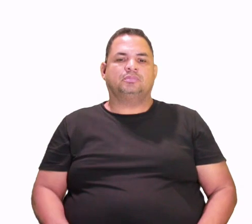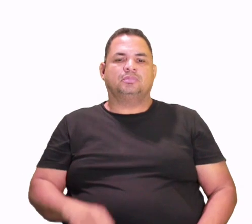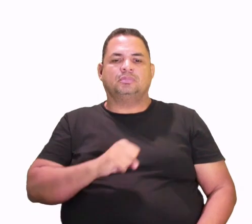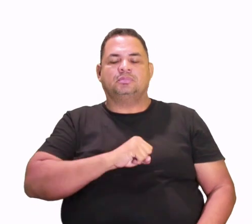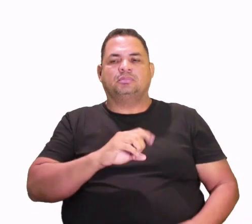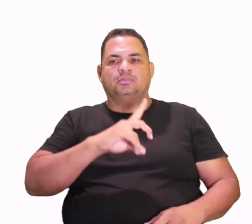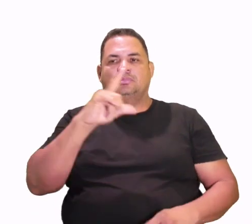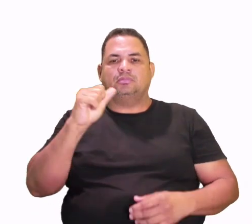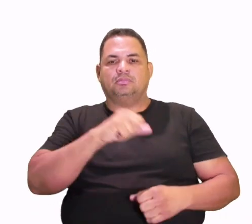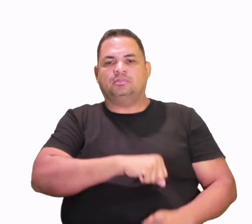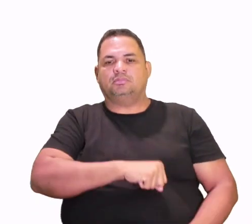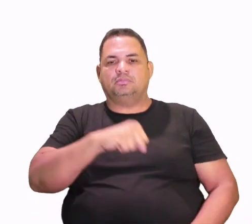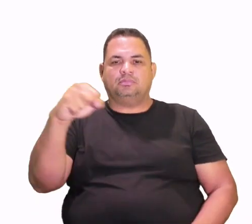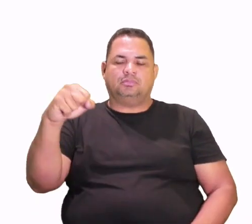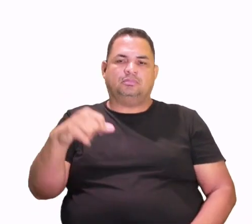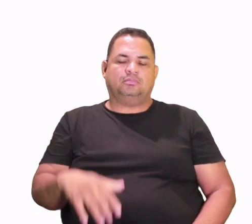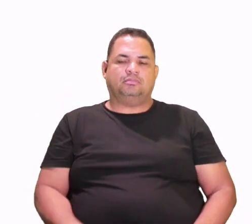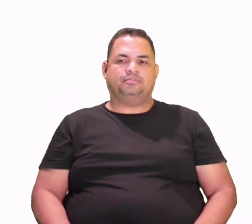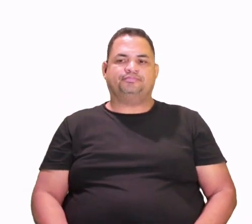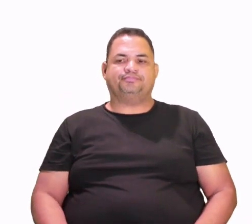ao dia da